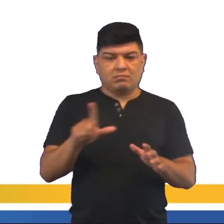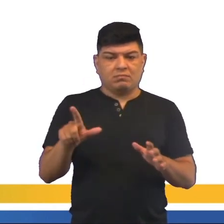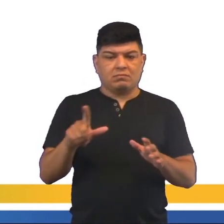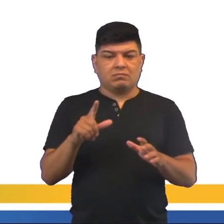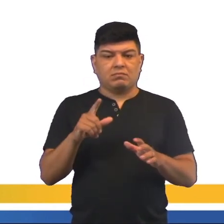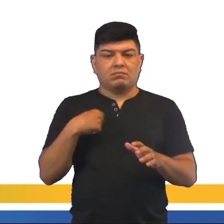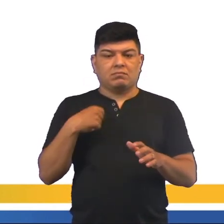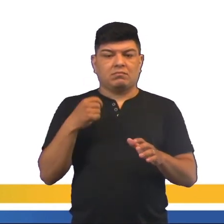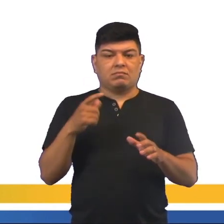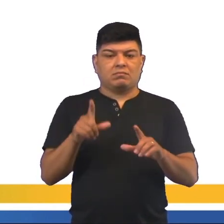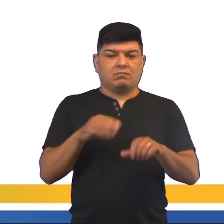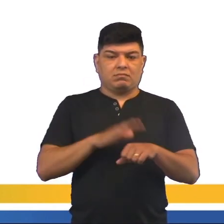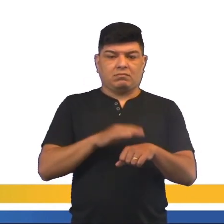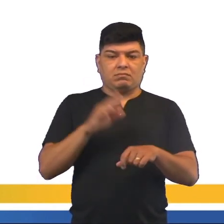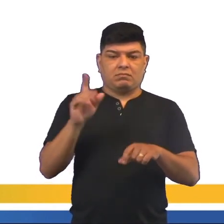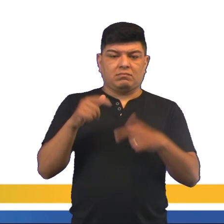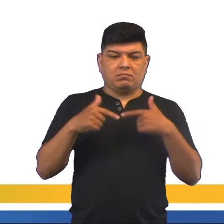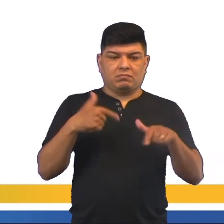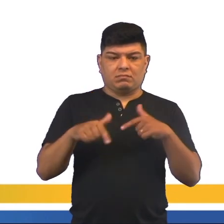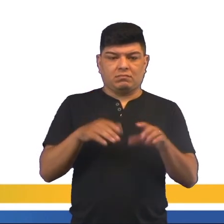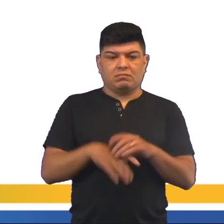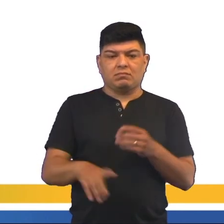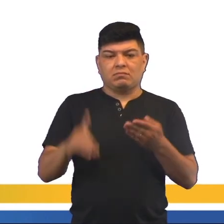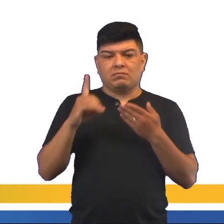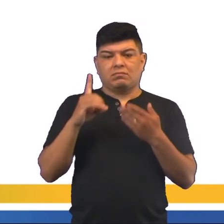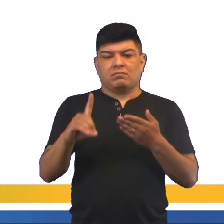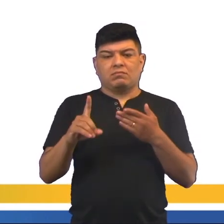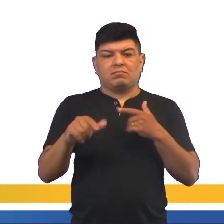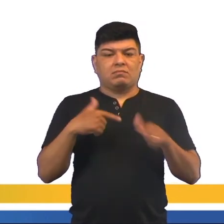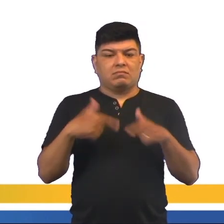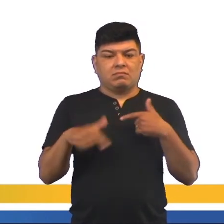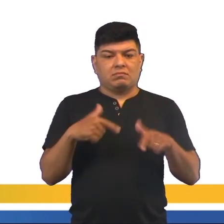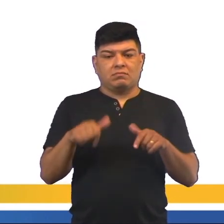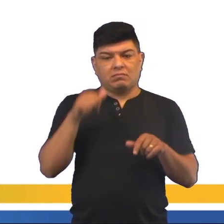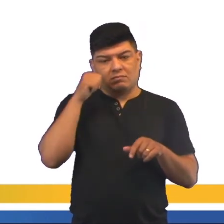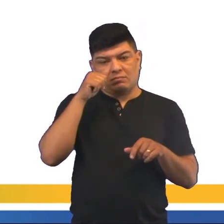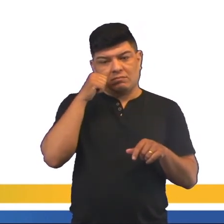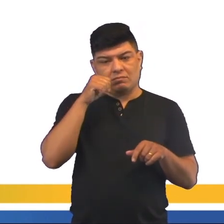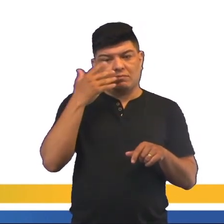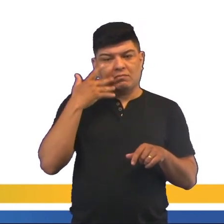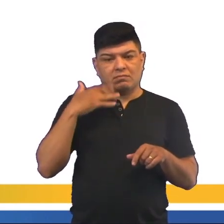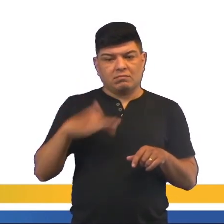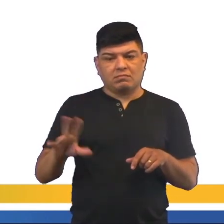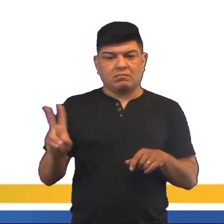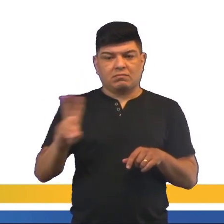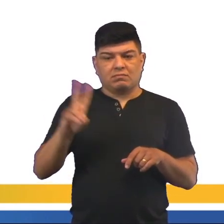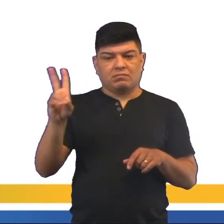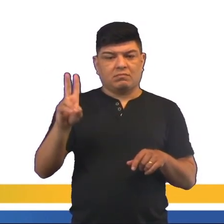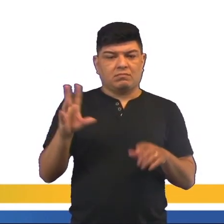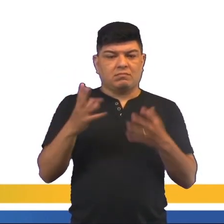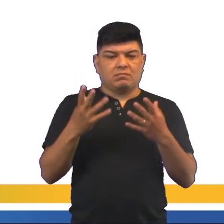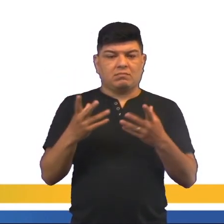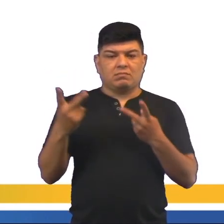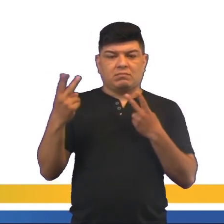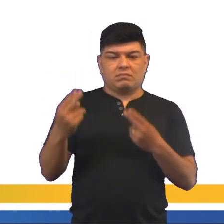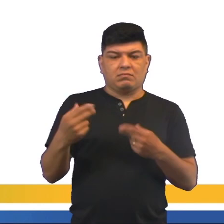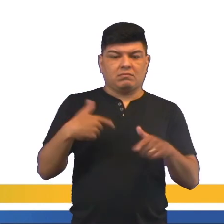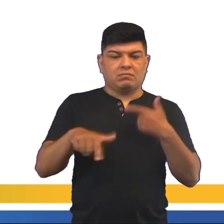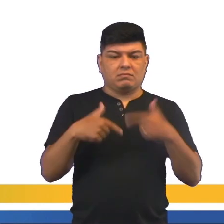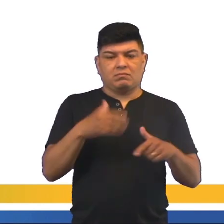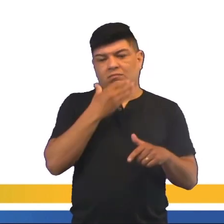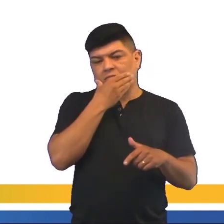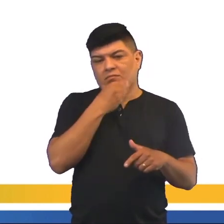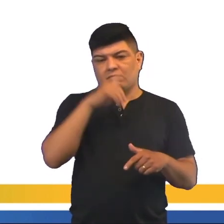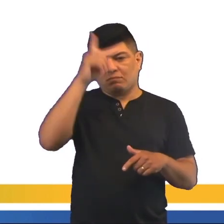acreditando que desta forma conseguiriam mais postos de trabalho. E letra D. O trabalho de mulheres e crianças valorizado da